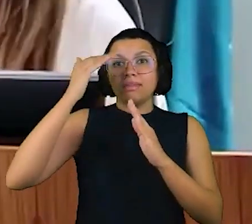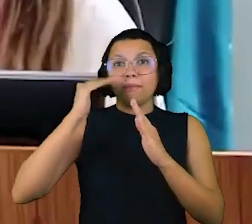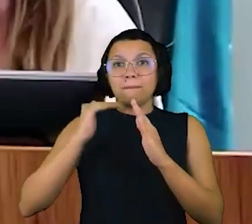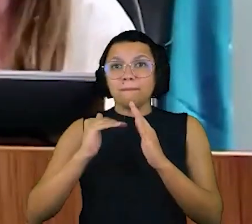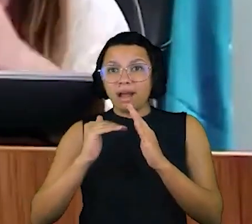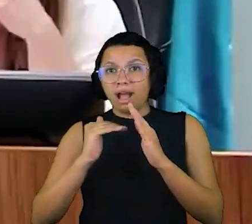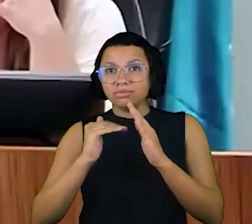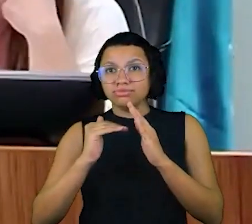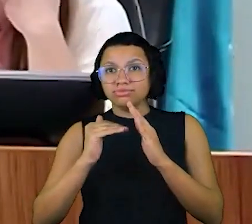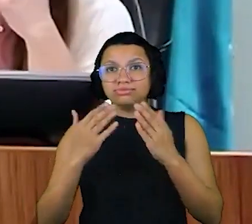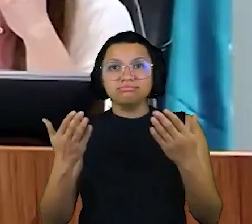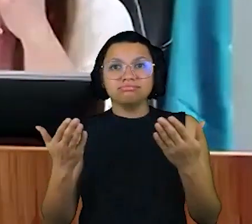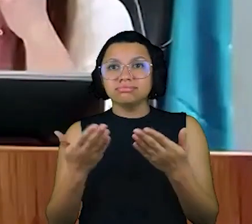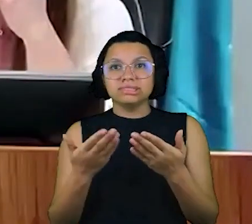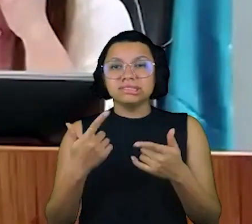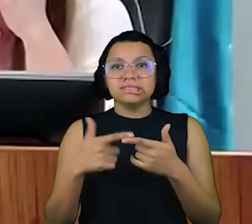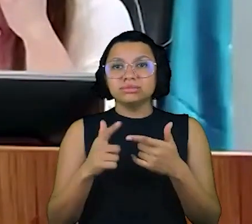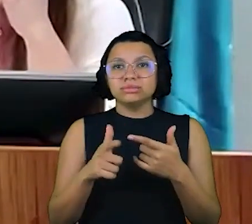E nós vivemos debaixo